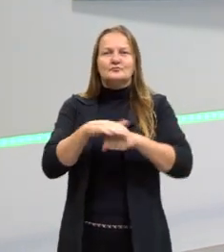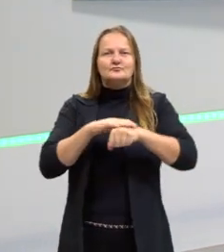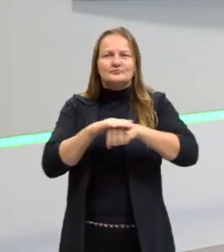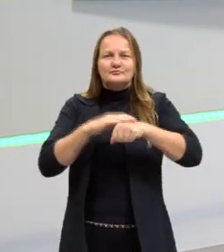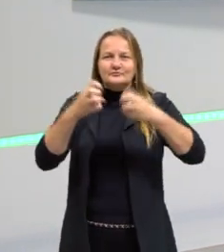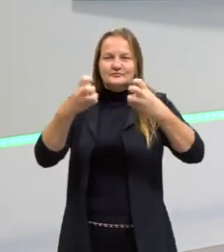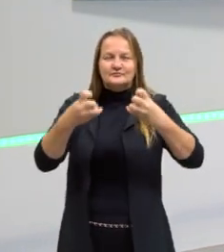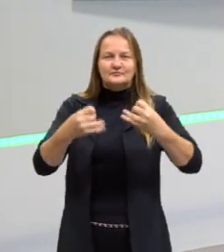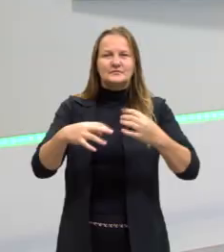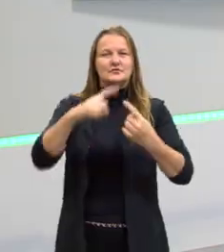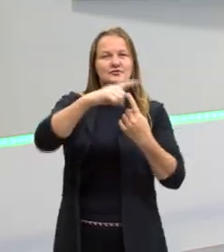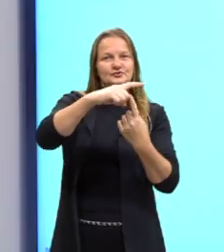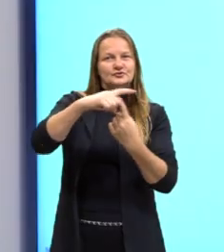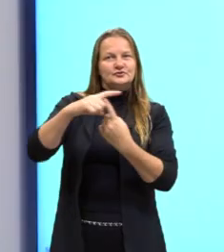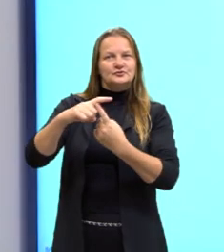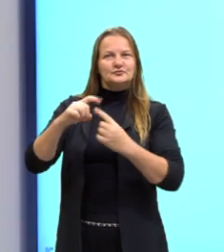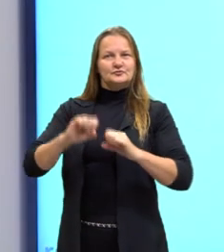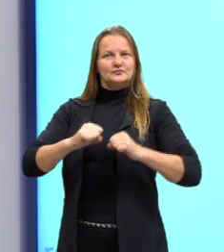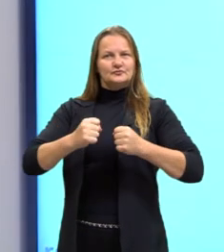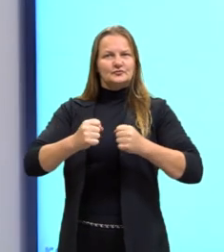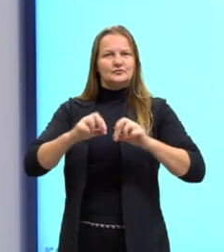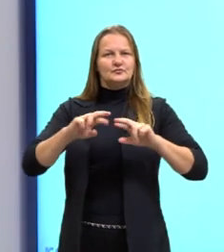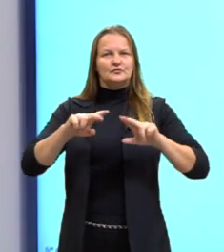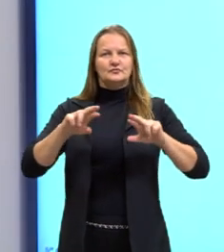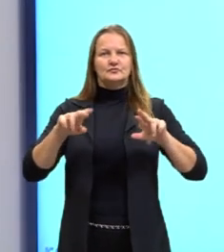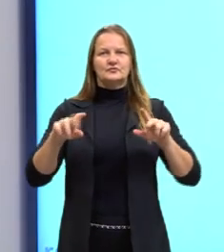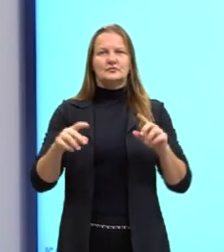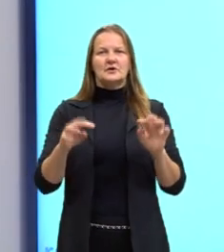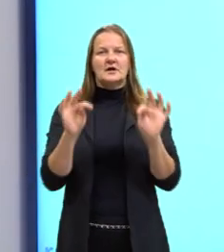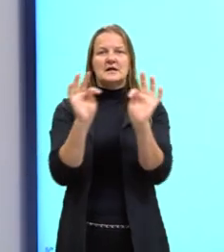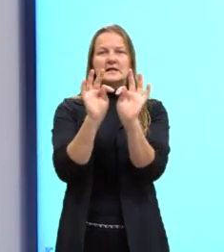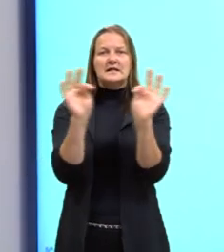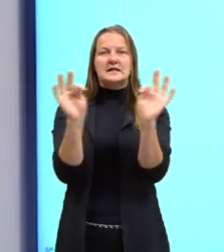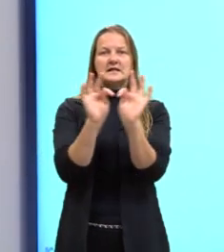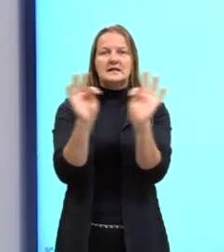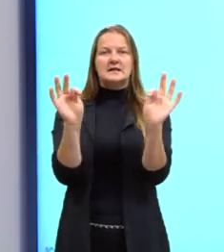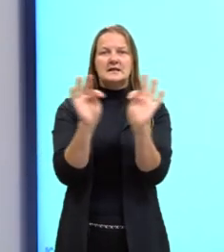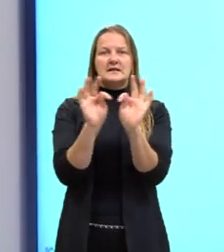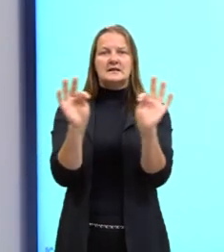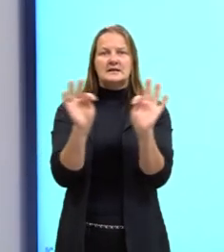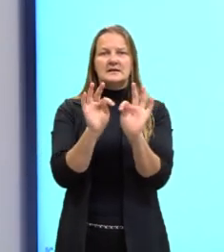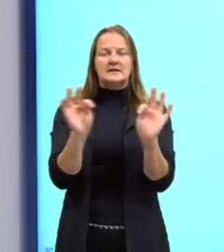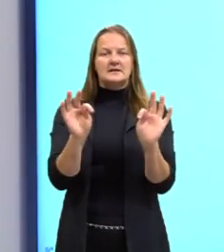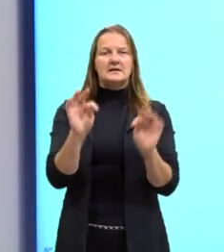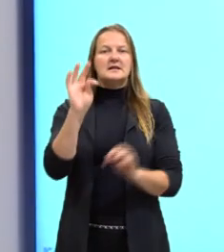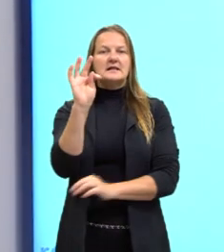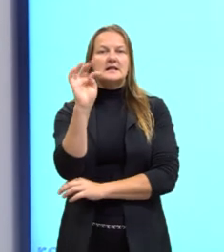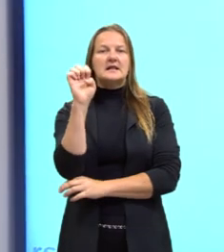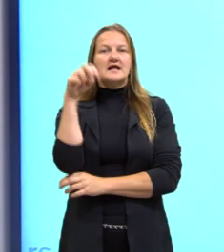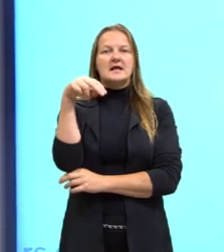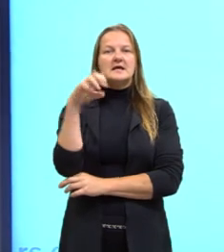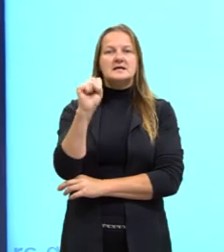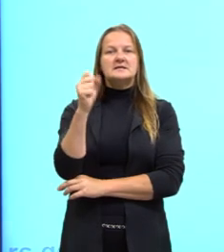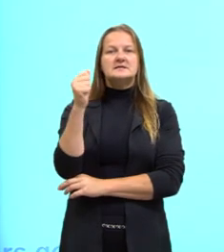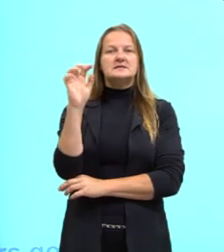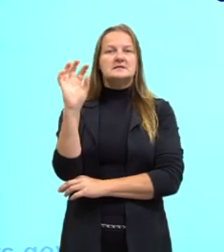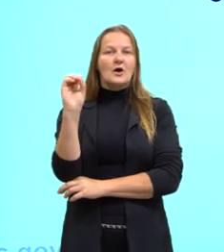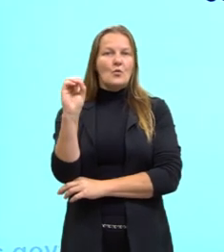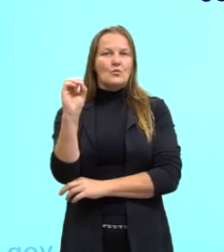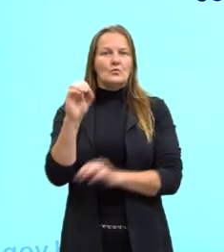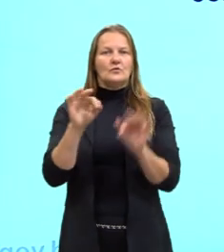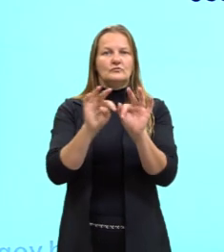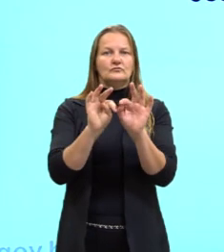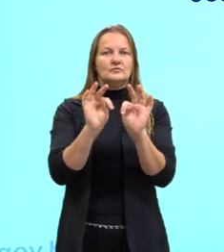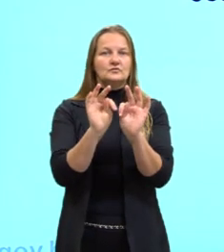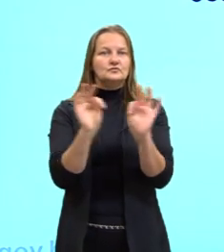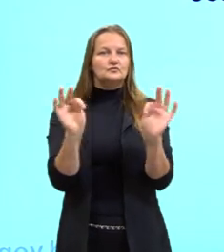de outras forças diferentes a gente vai falar um pouquinho sobre a força de tensão a força de tensão lá tá associado então quando a gente tem uma corda